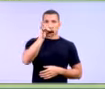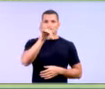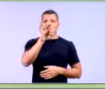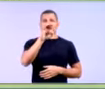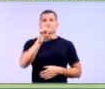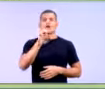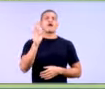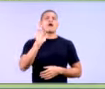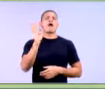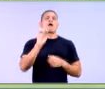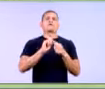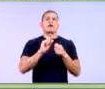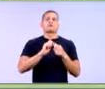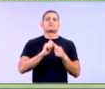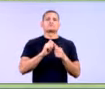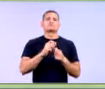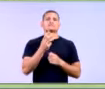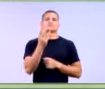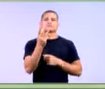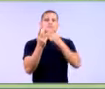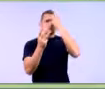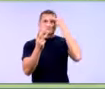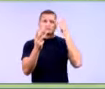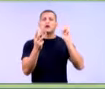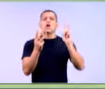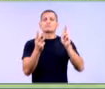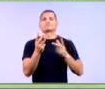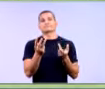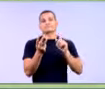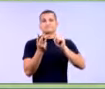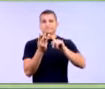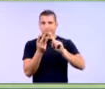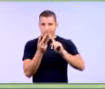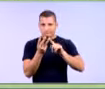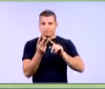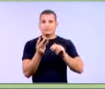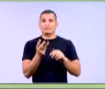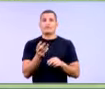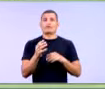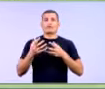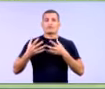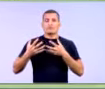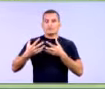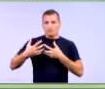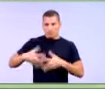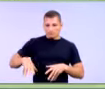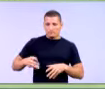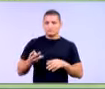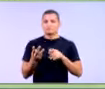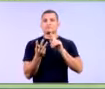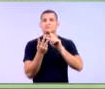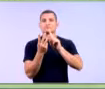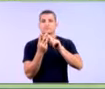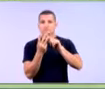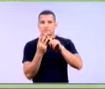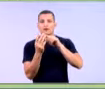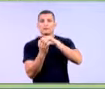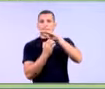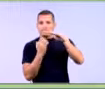Quem são as pessoas dessas três partes? A instituição de ensino, a empresa que vai conceder o